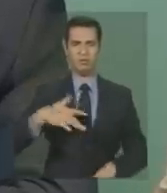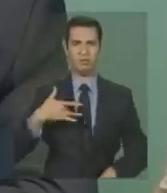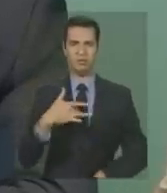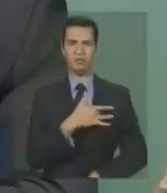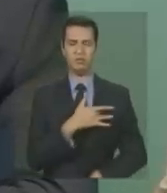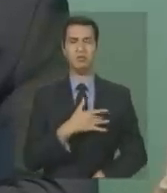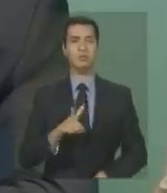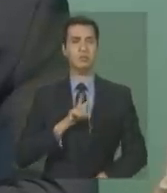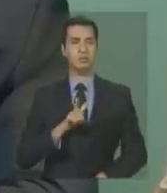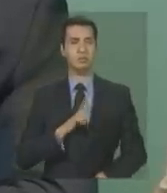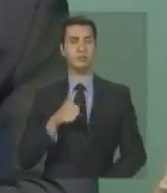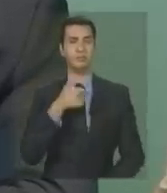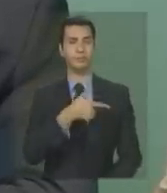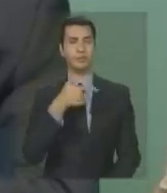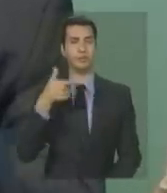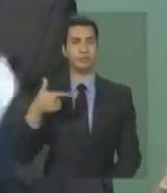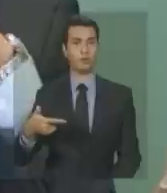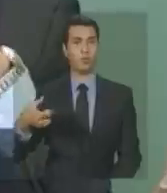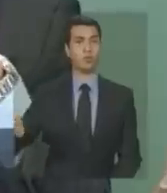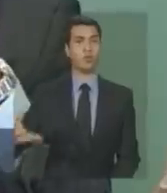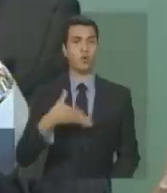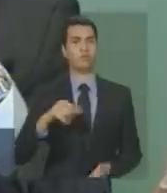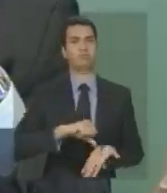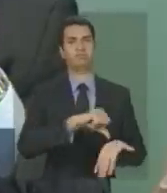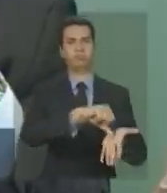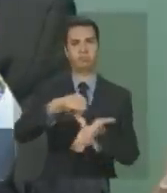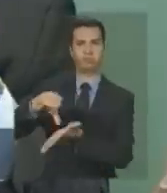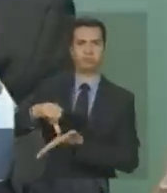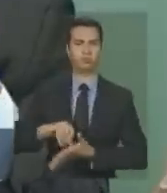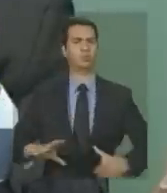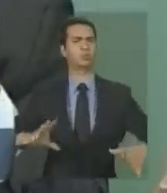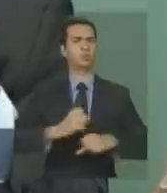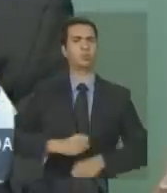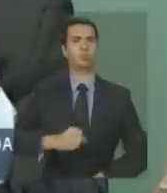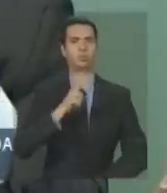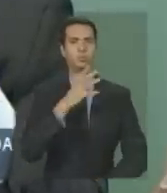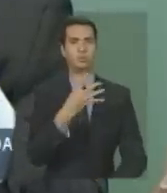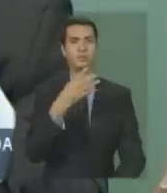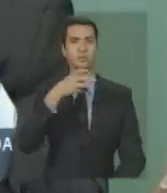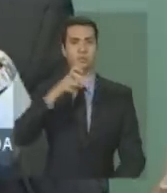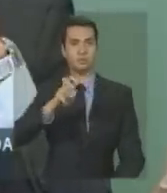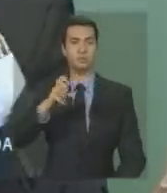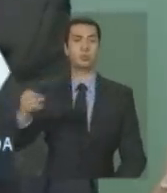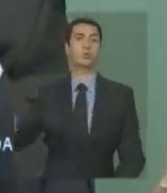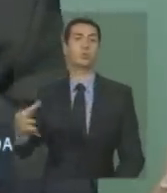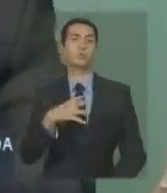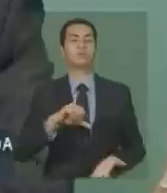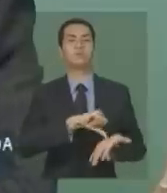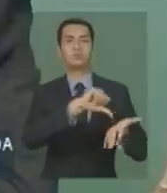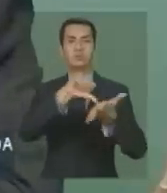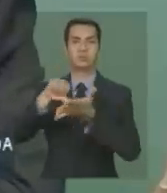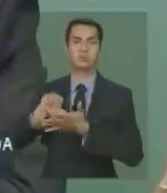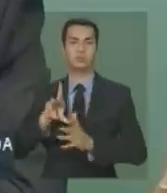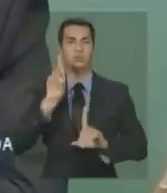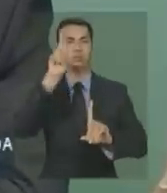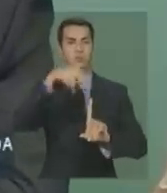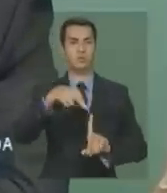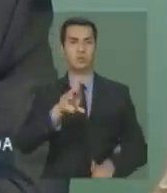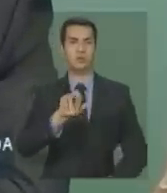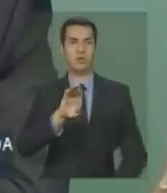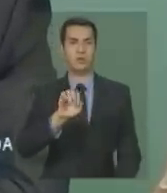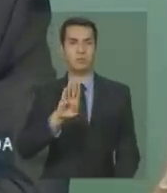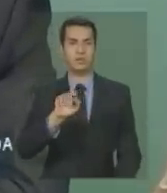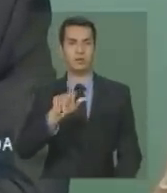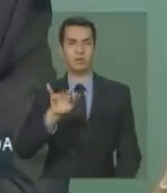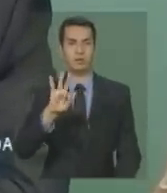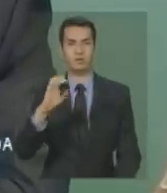centrosão Tod são 45 centros de referência ação foi